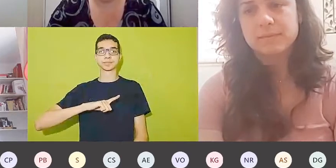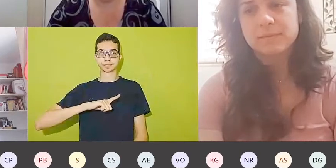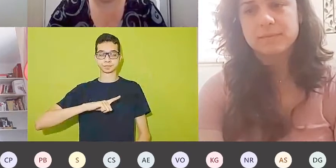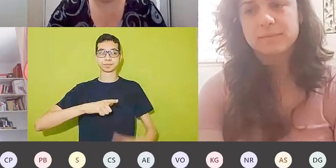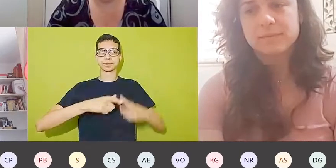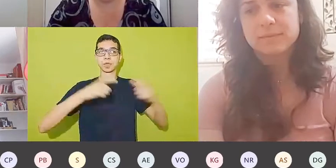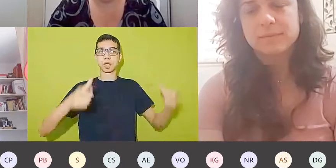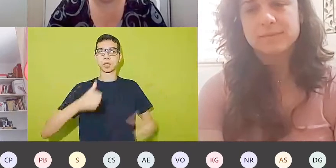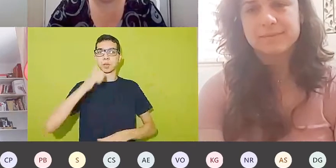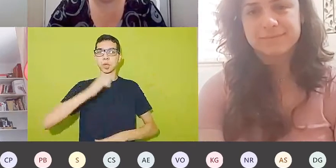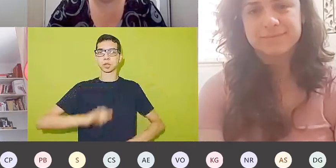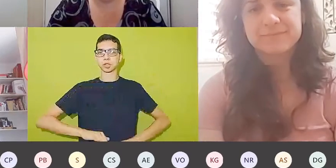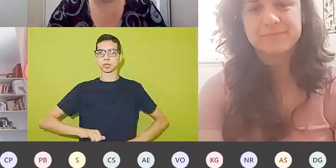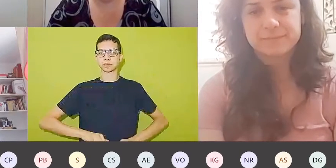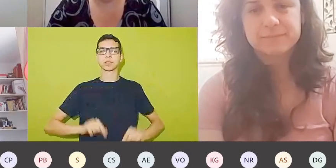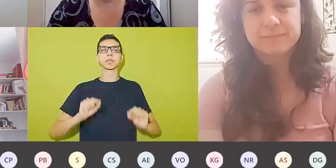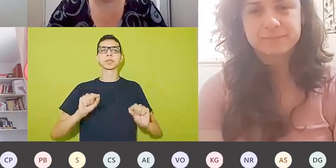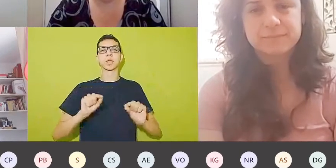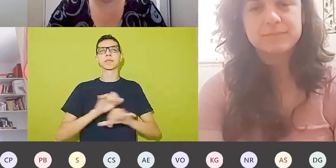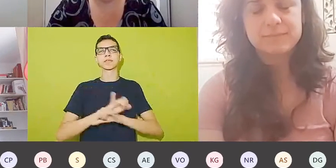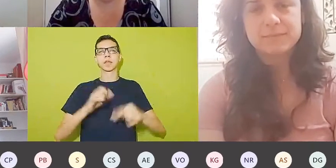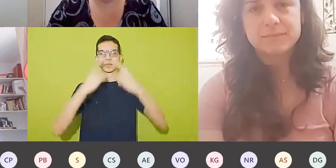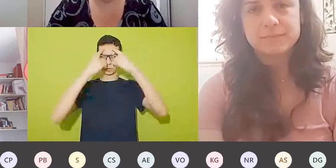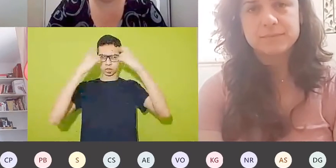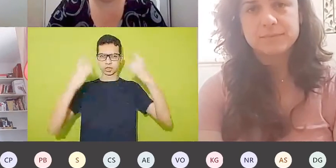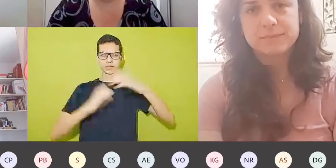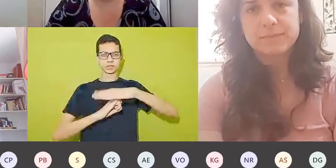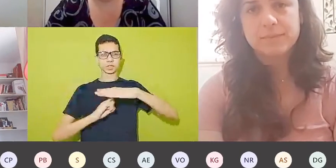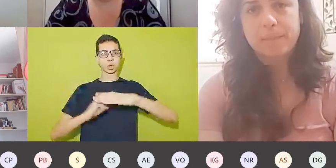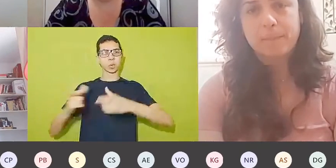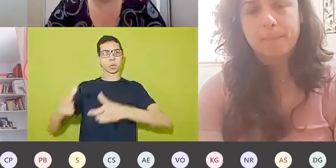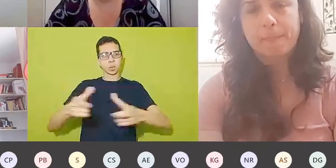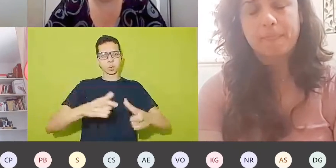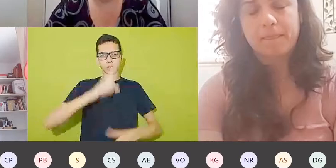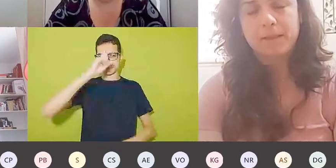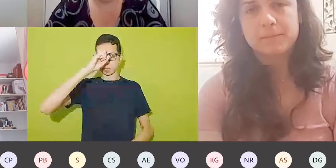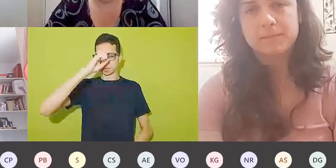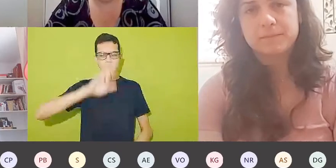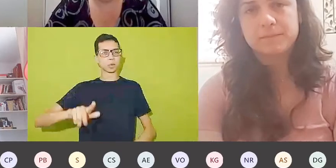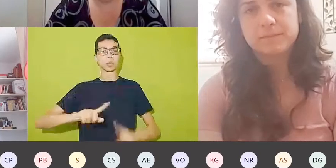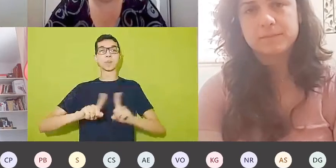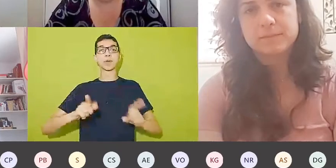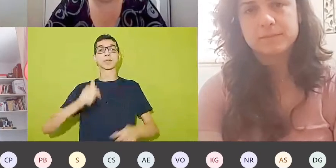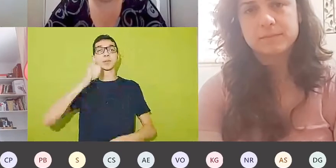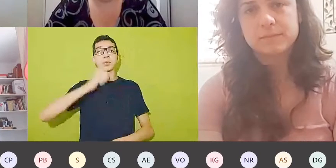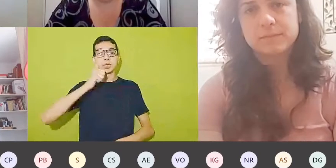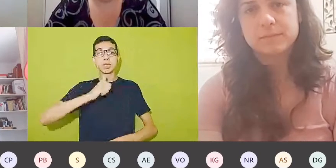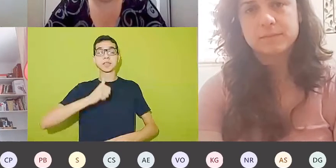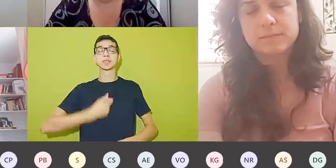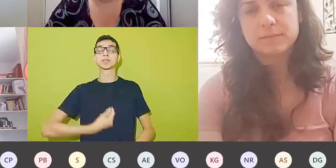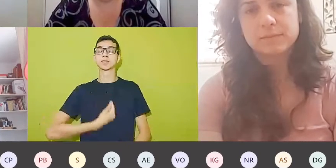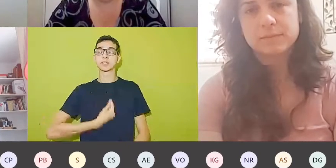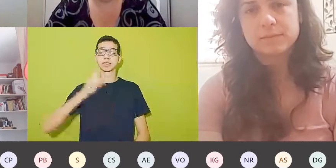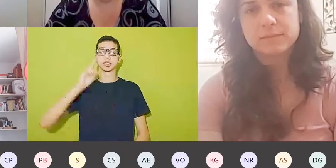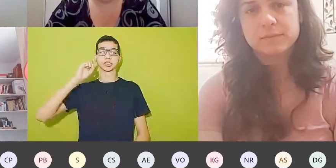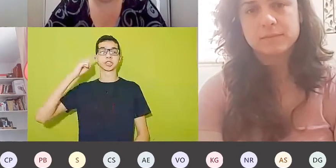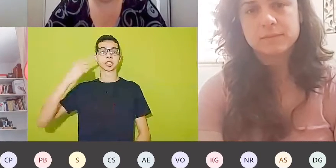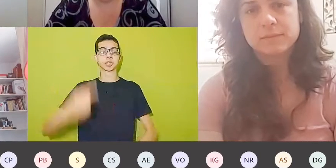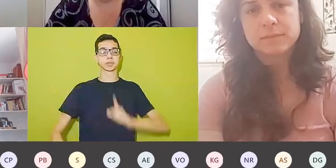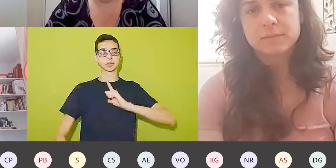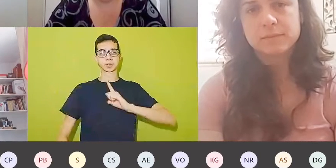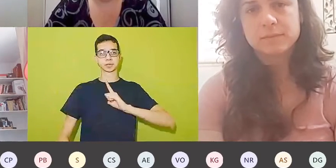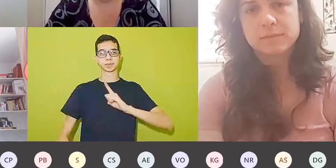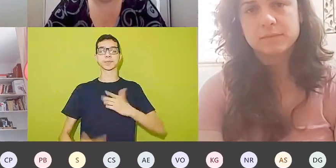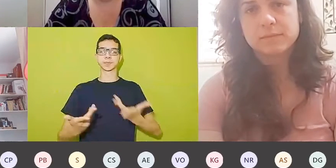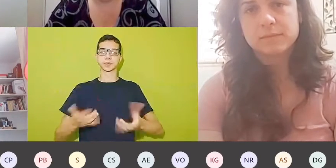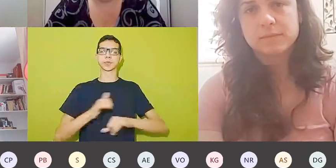as instituições, sim, são as mulheres que vivenciam essa violência no dia a dia e a gente nomear que essas separações que